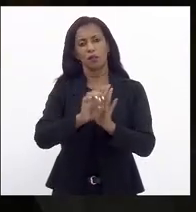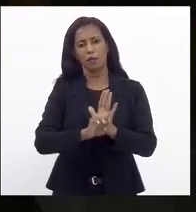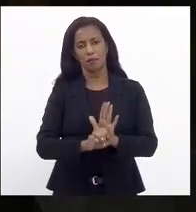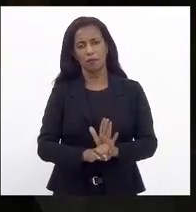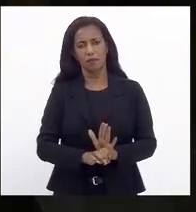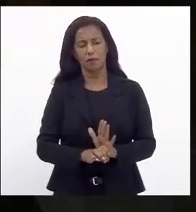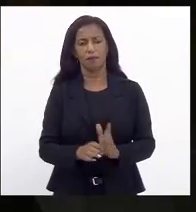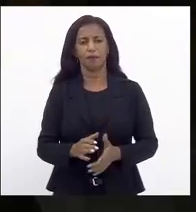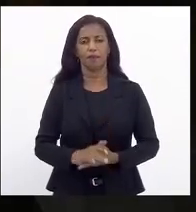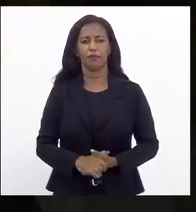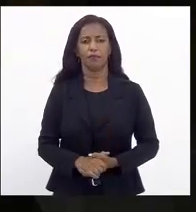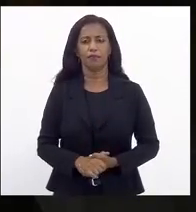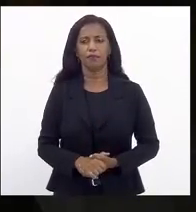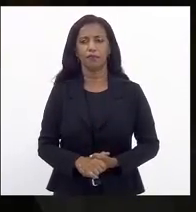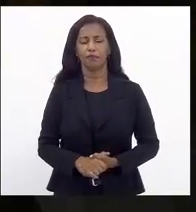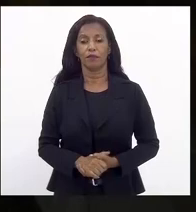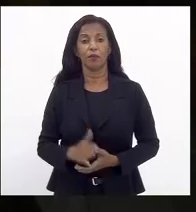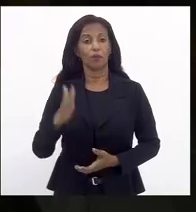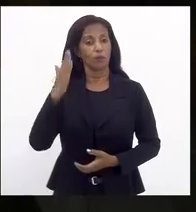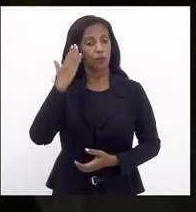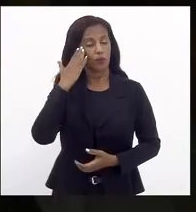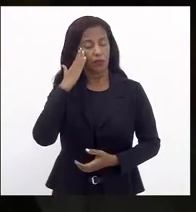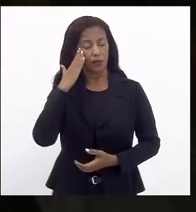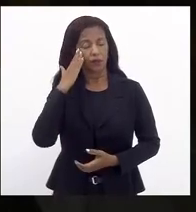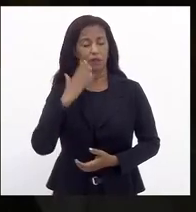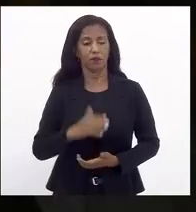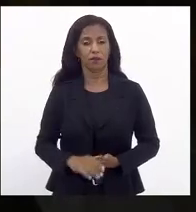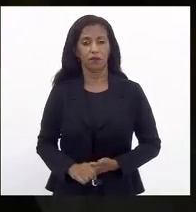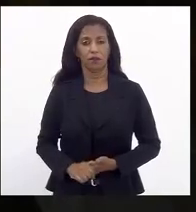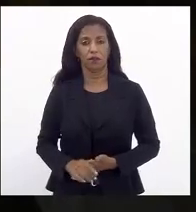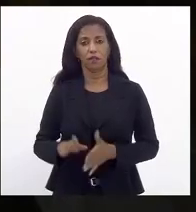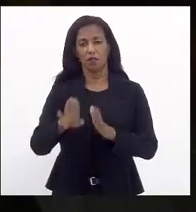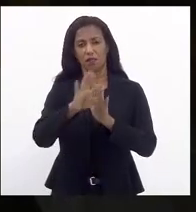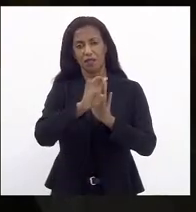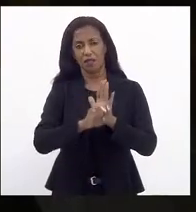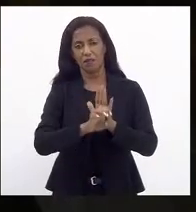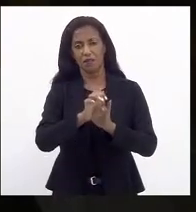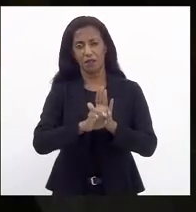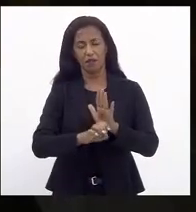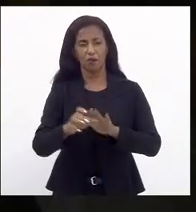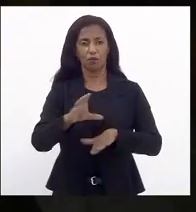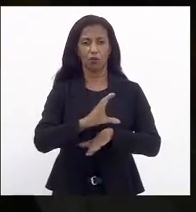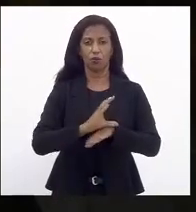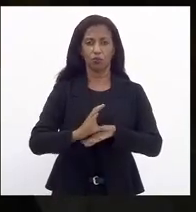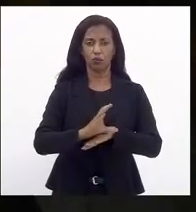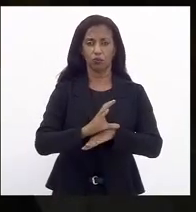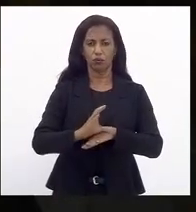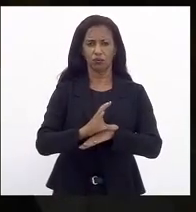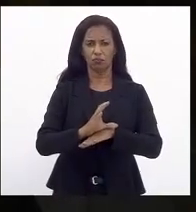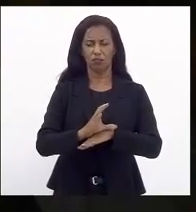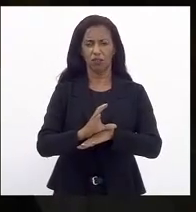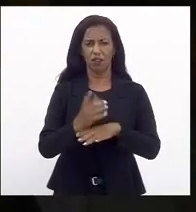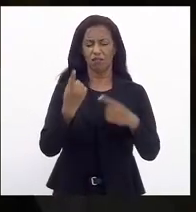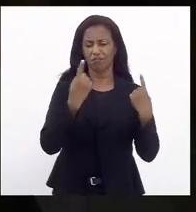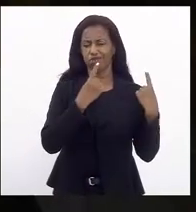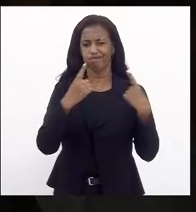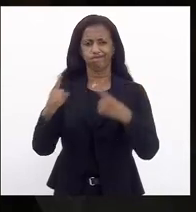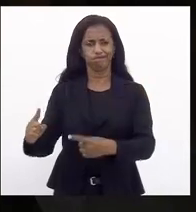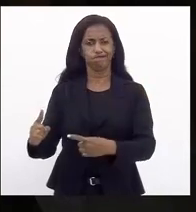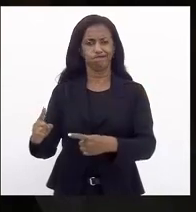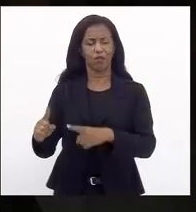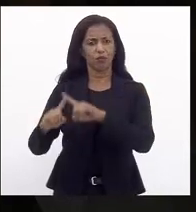constitucional por entender que as emenda constitucional é um ataque